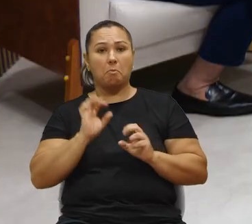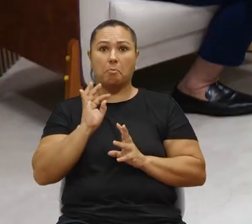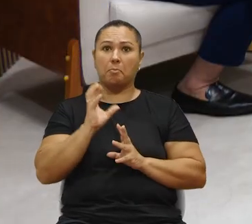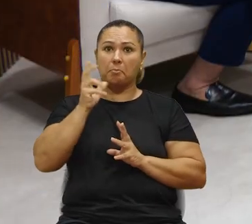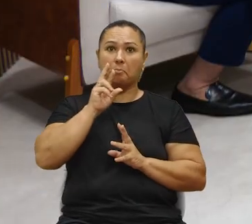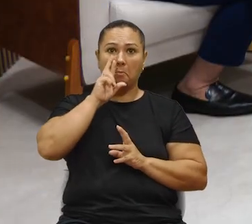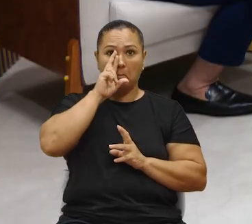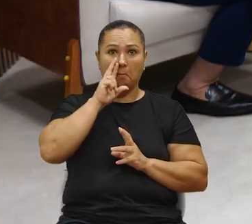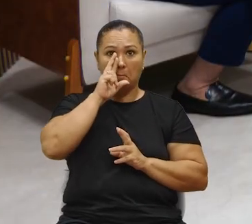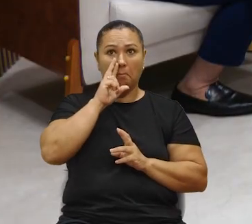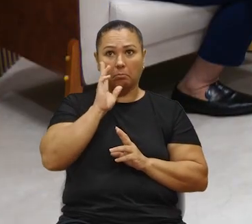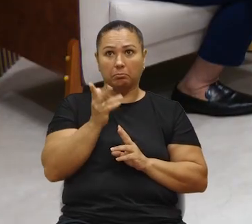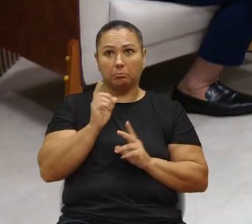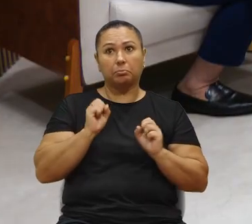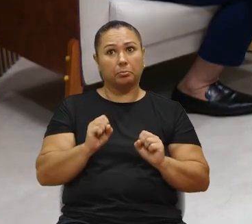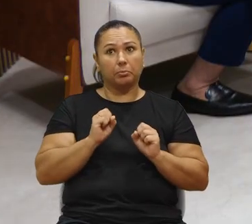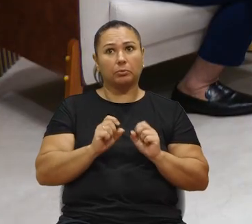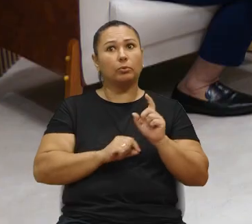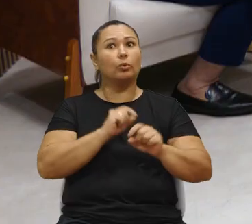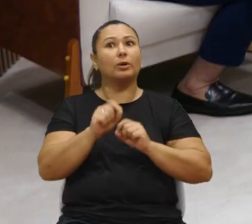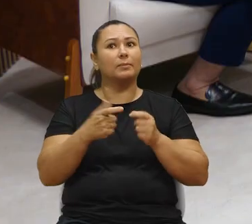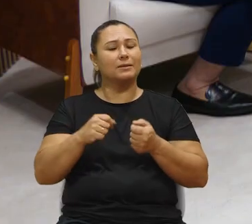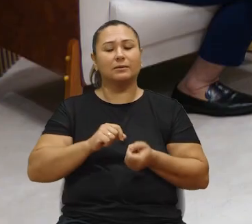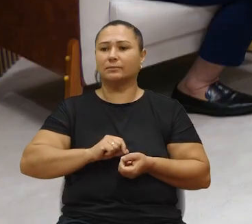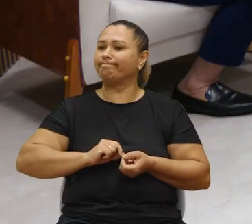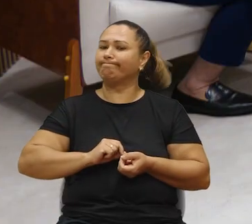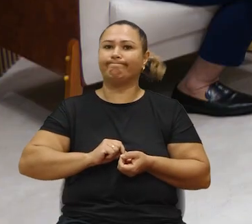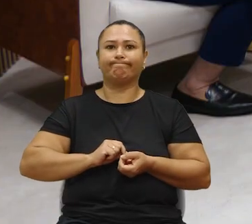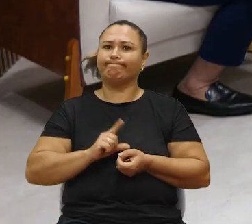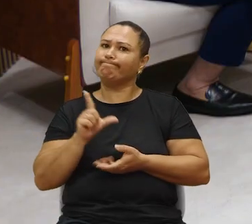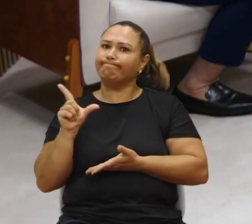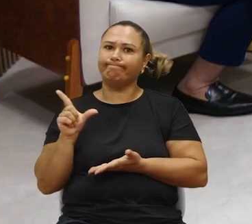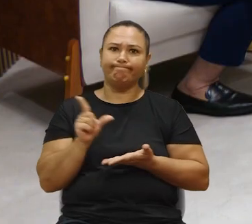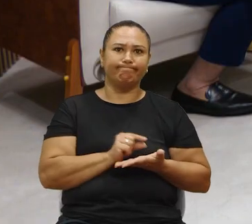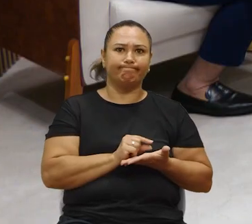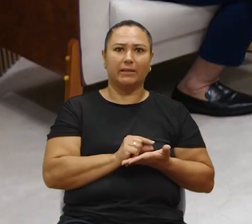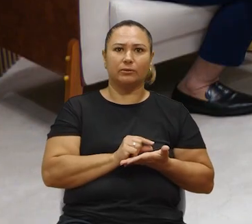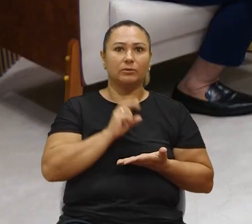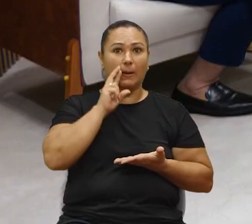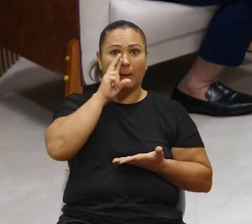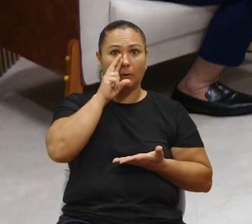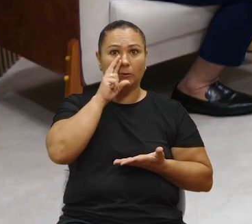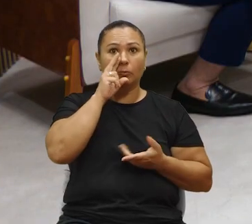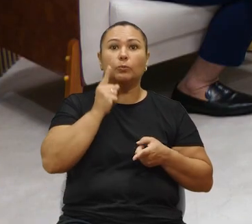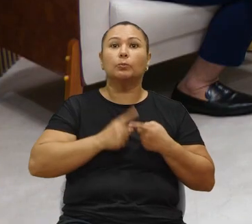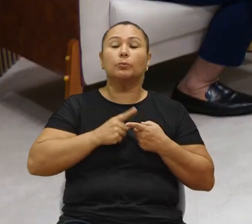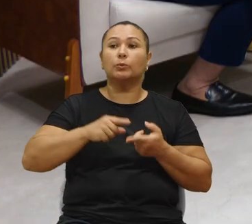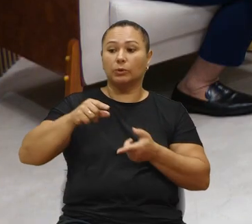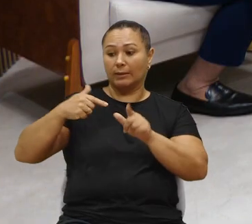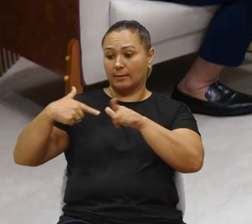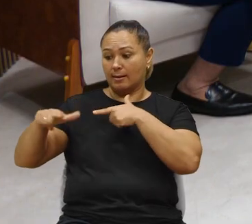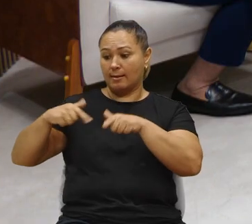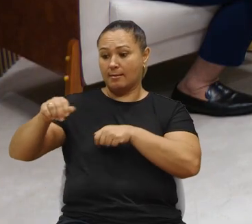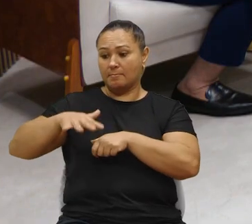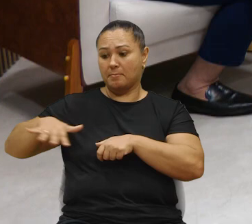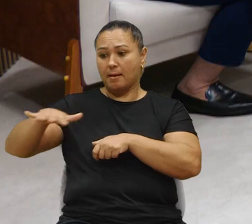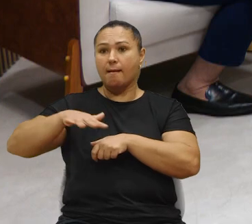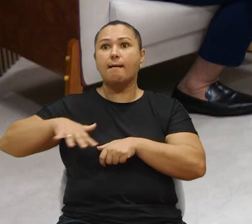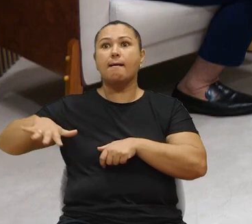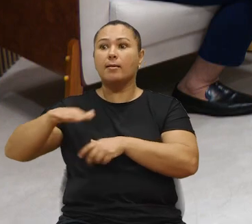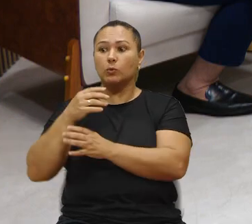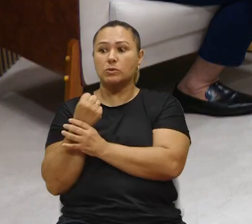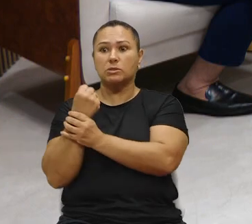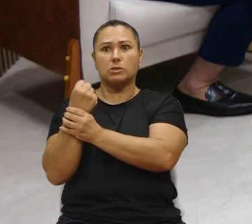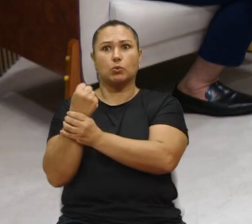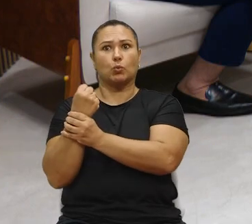trabalho, podem haver riscos, né? Esses riscos têm que ser eliminados, porque o trabalho tem que ser um local seguro.